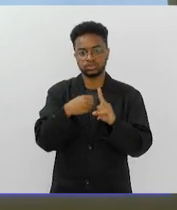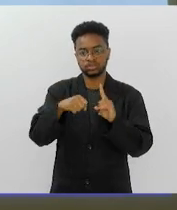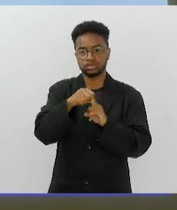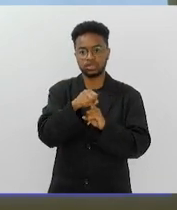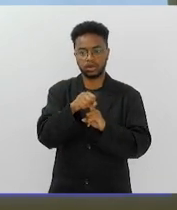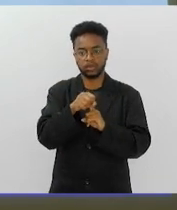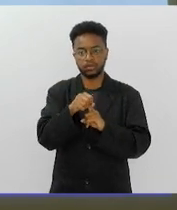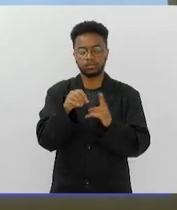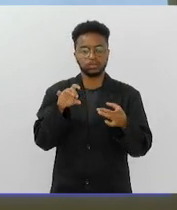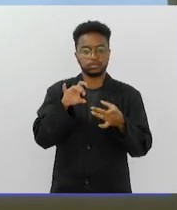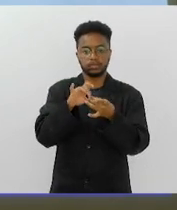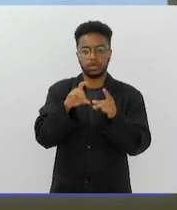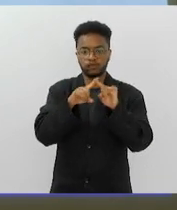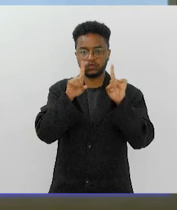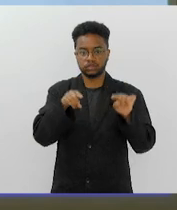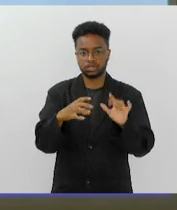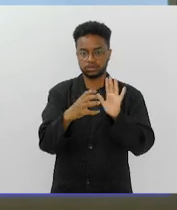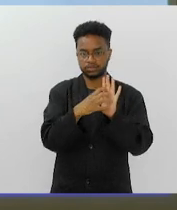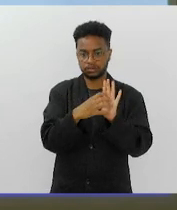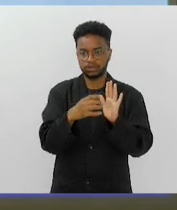do cargo efetivo.